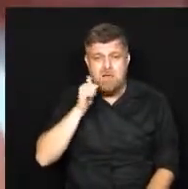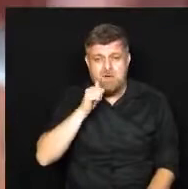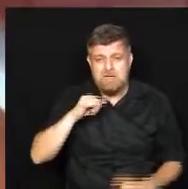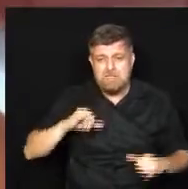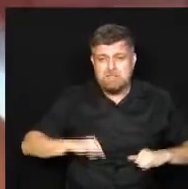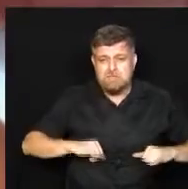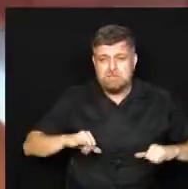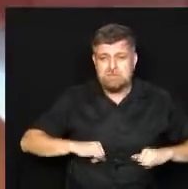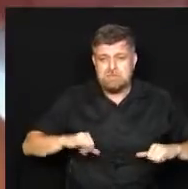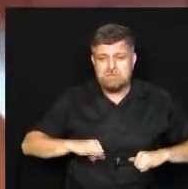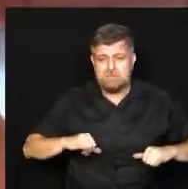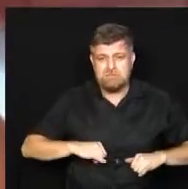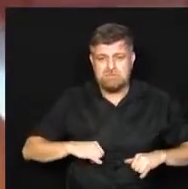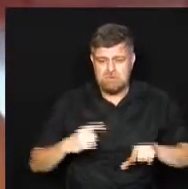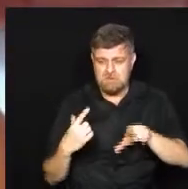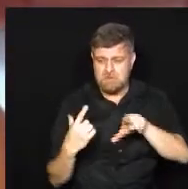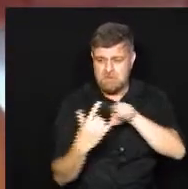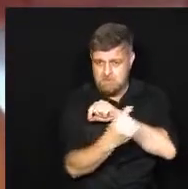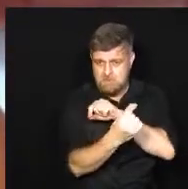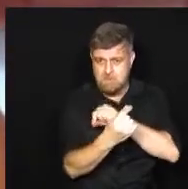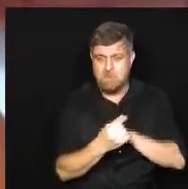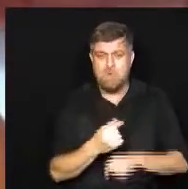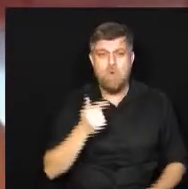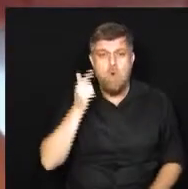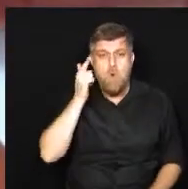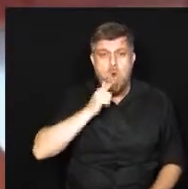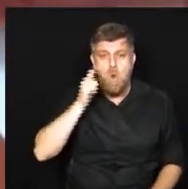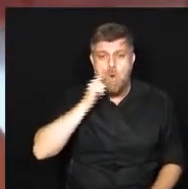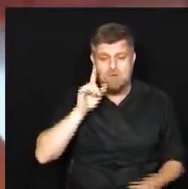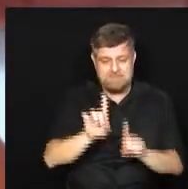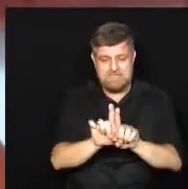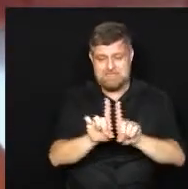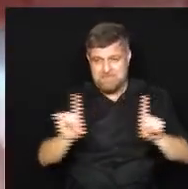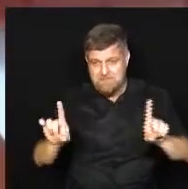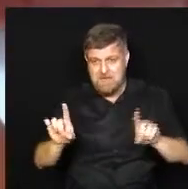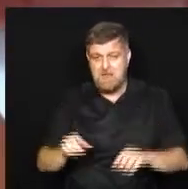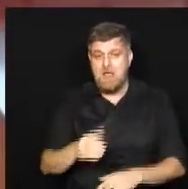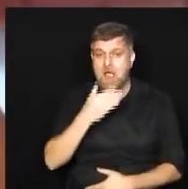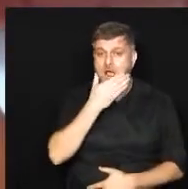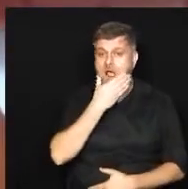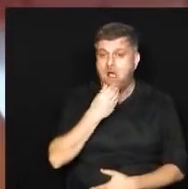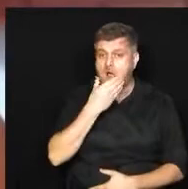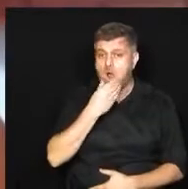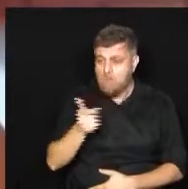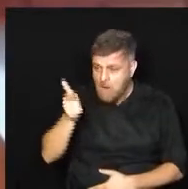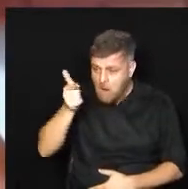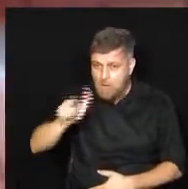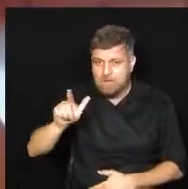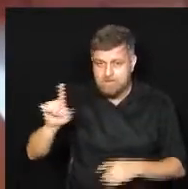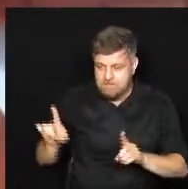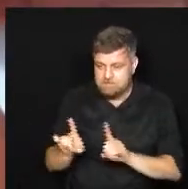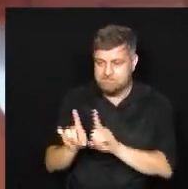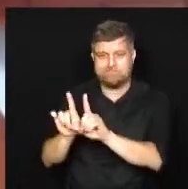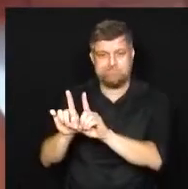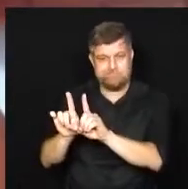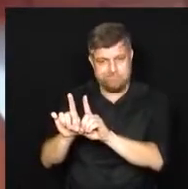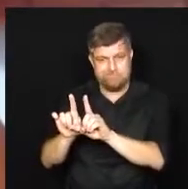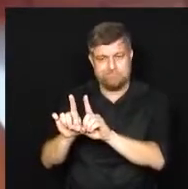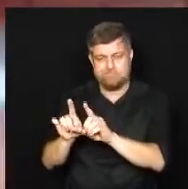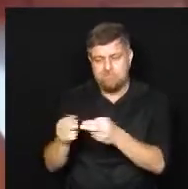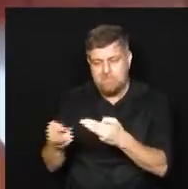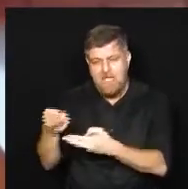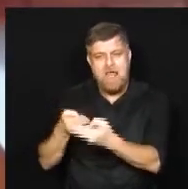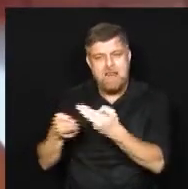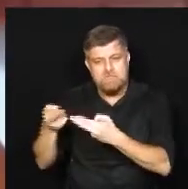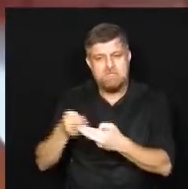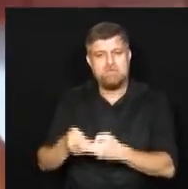violência pode até conseguir sair daquele relacionamento abusivo, mas esse homem pode reproduzir a violência com outros relacionamentos,